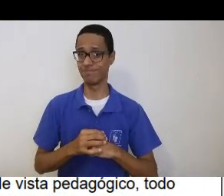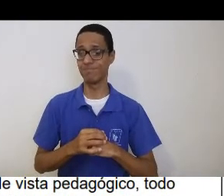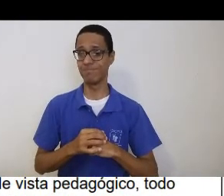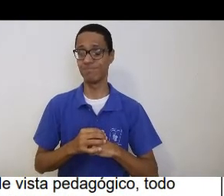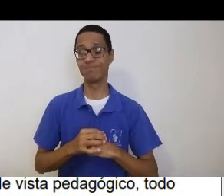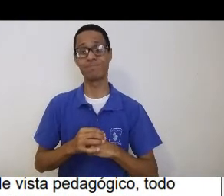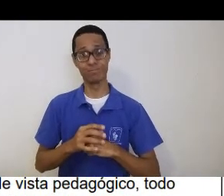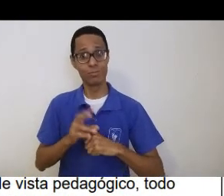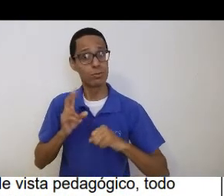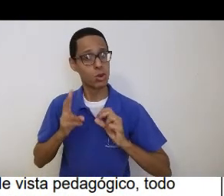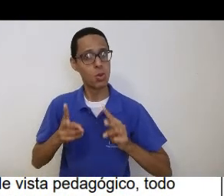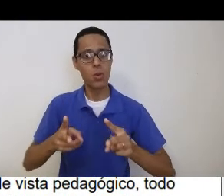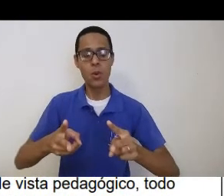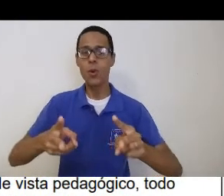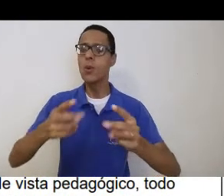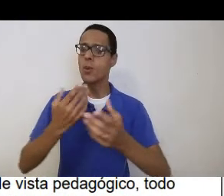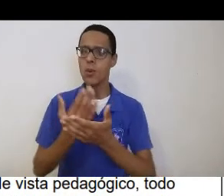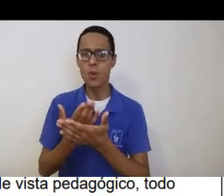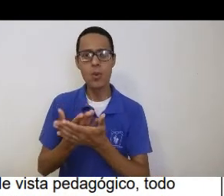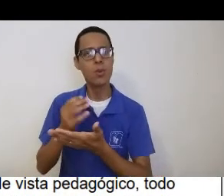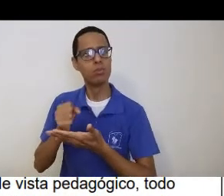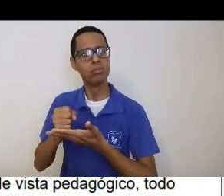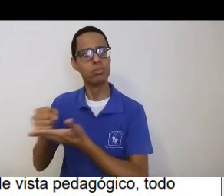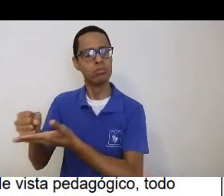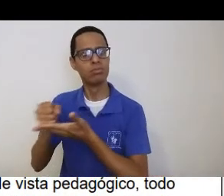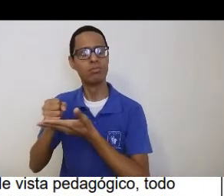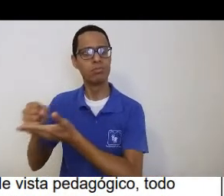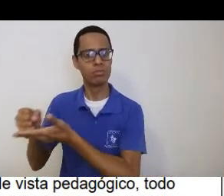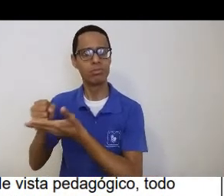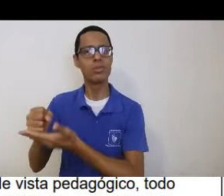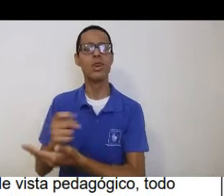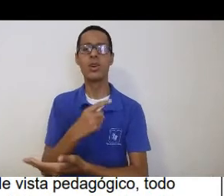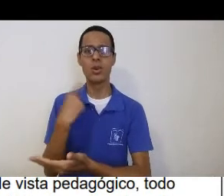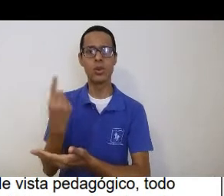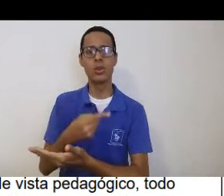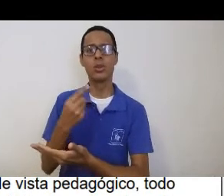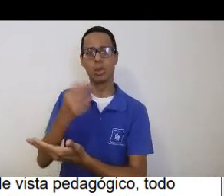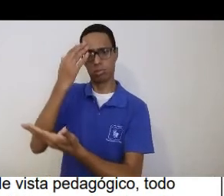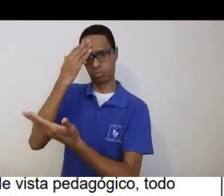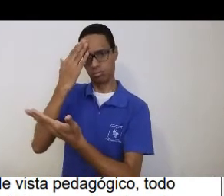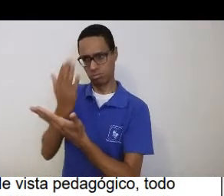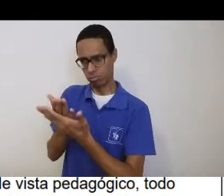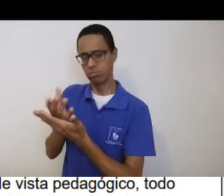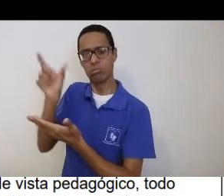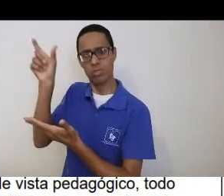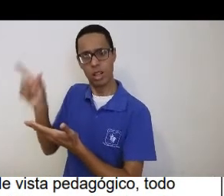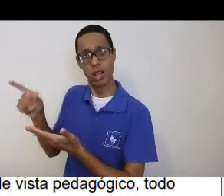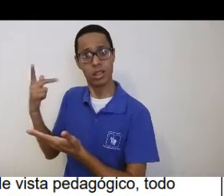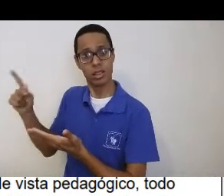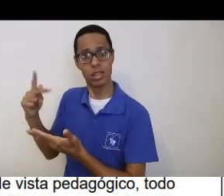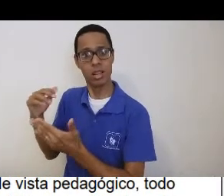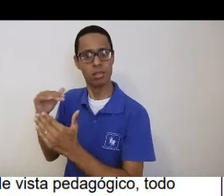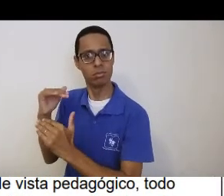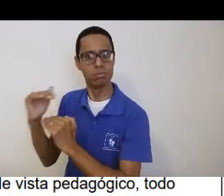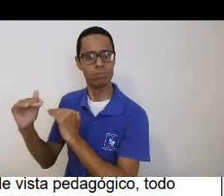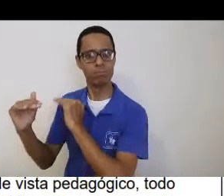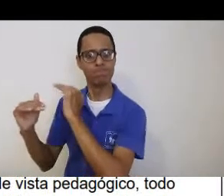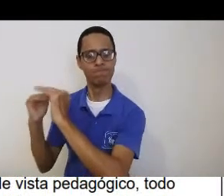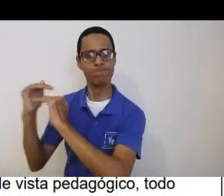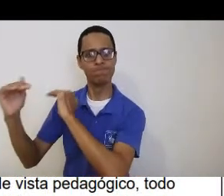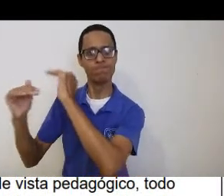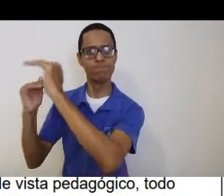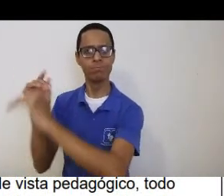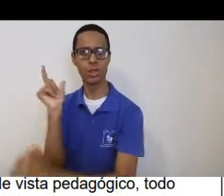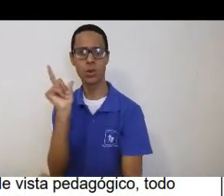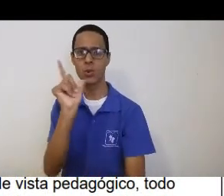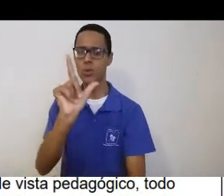e acredito que não vai findar em pouco tempo, e devido a essas circunstâncias, né, nós acreditamos uma